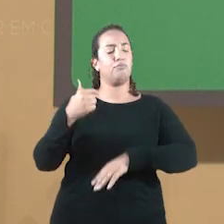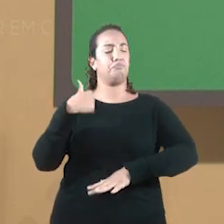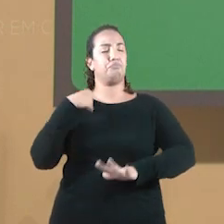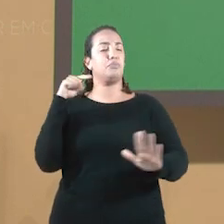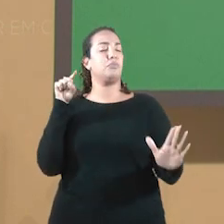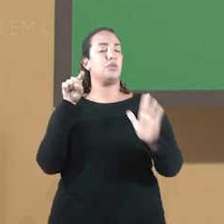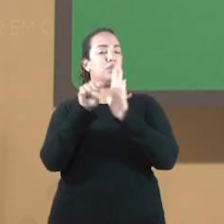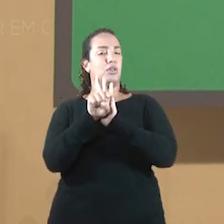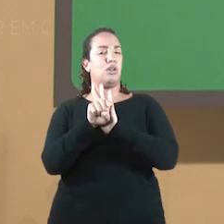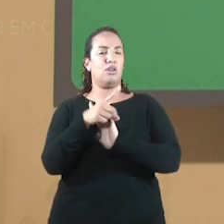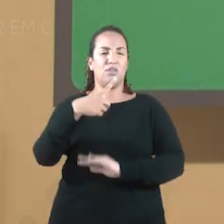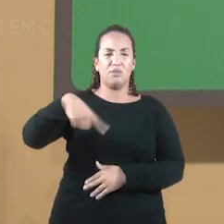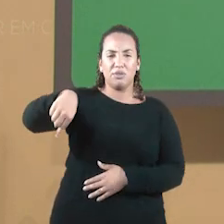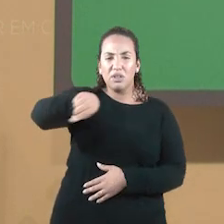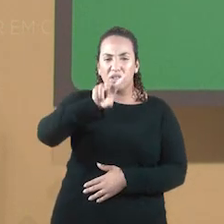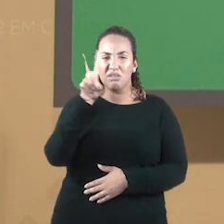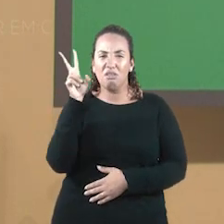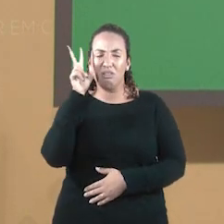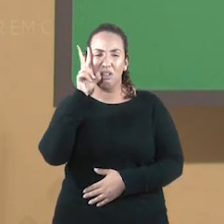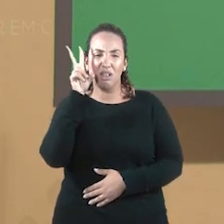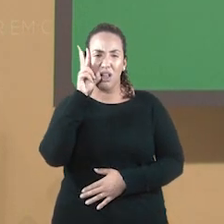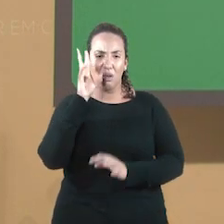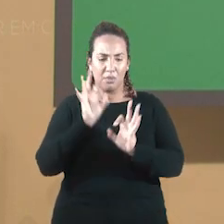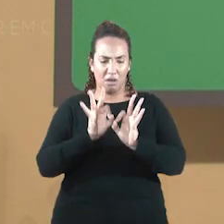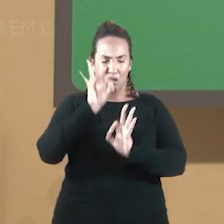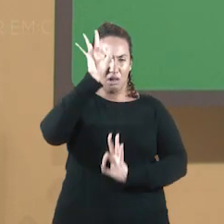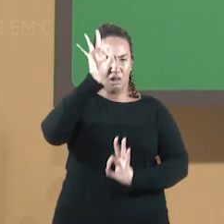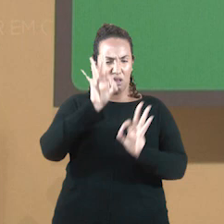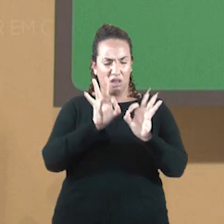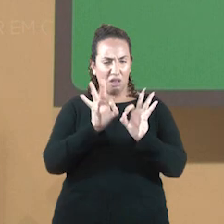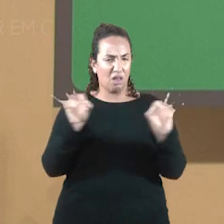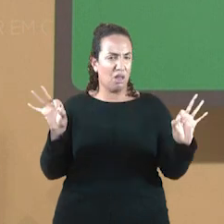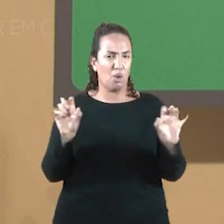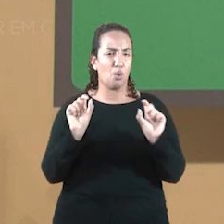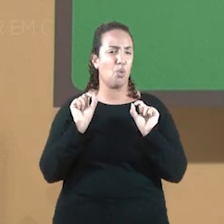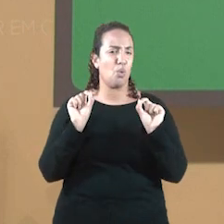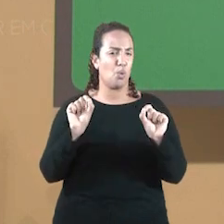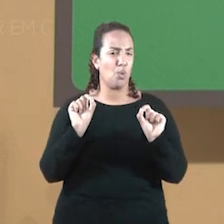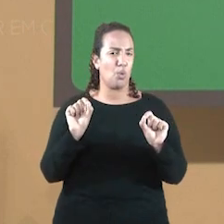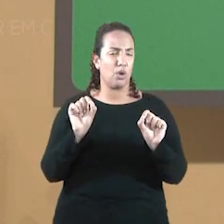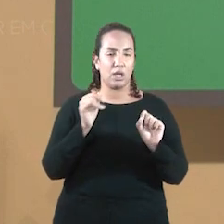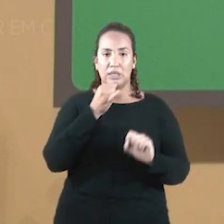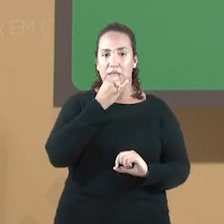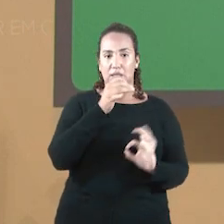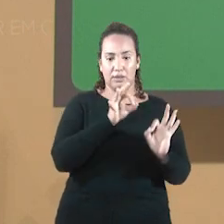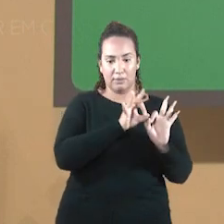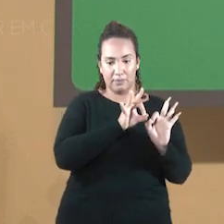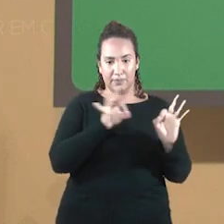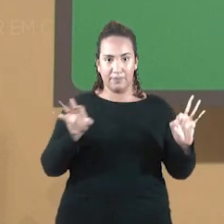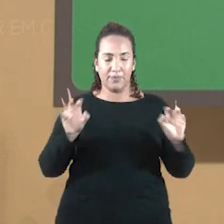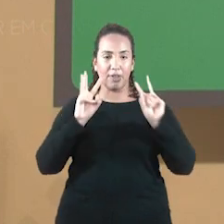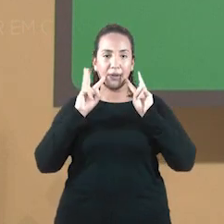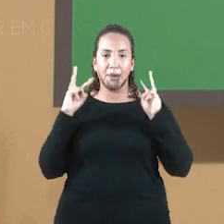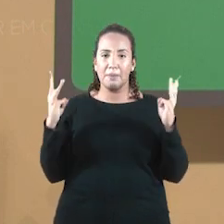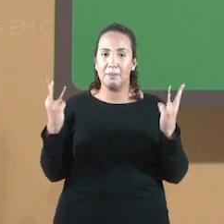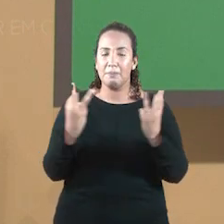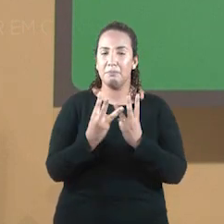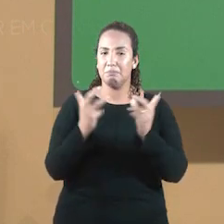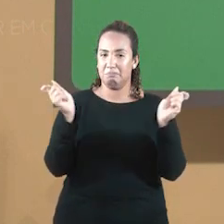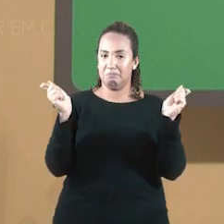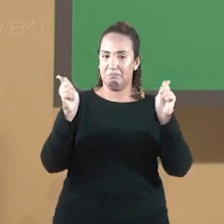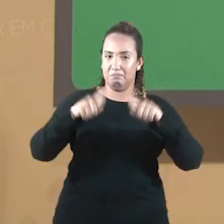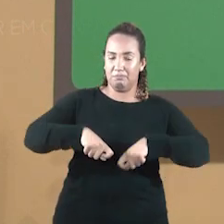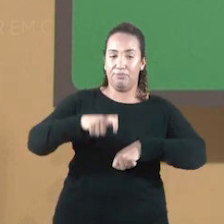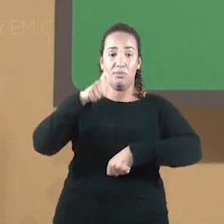fazer uma pergunta. Você lembra o que significa grandeza? As palavras comprimento, massa,